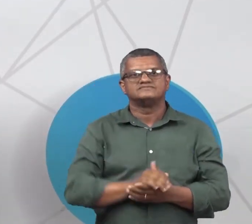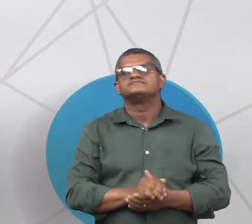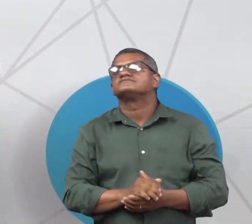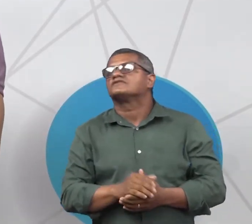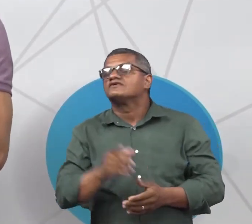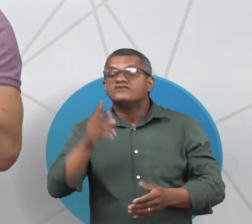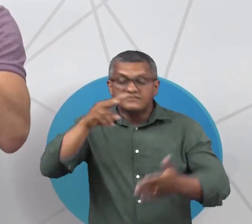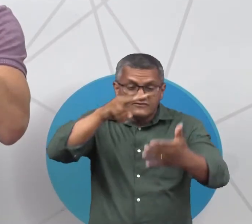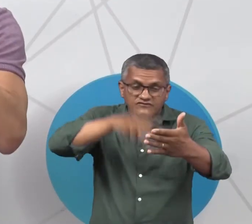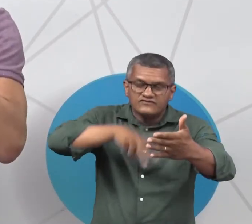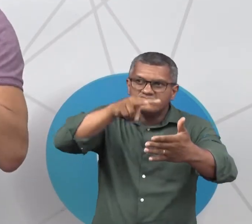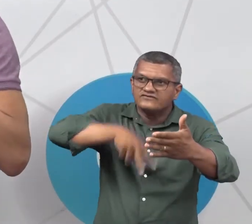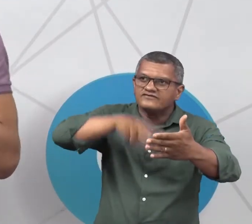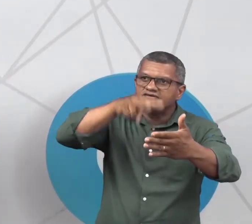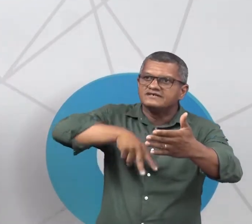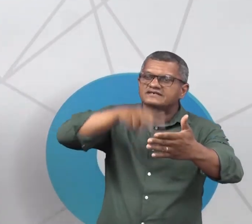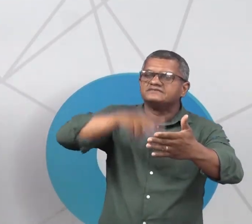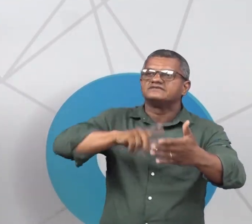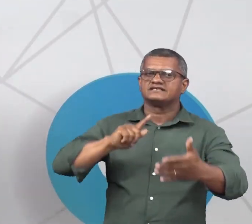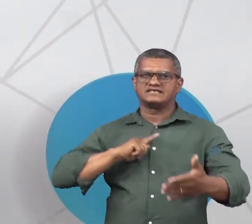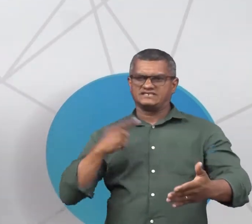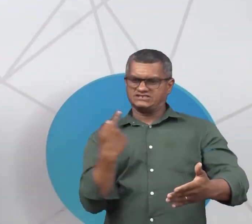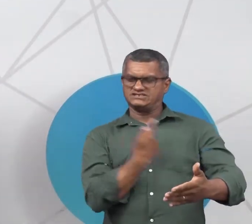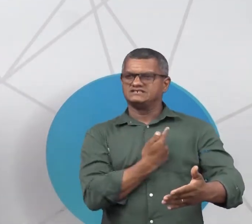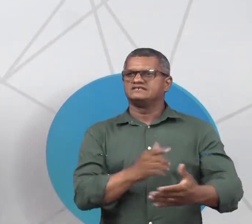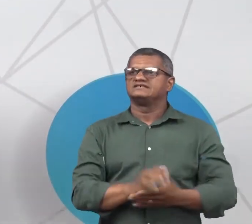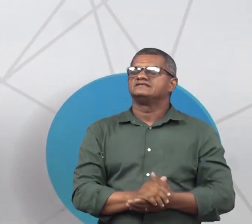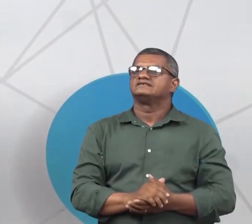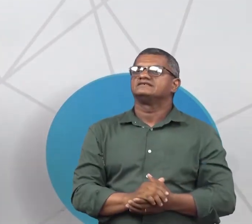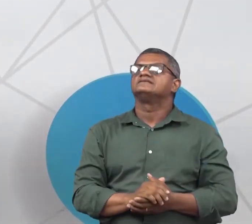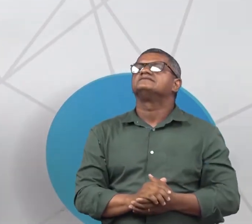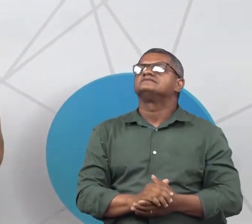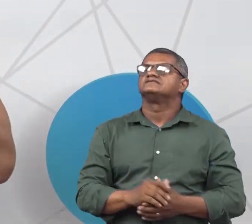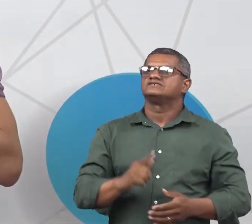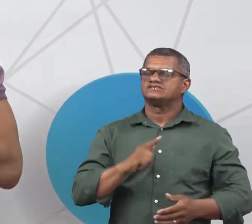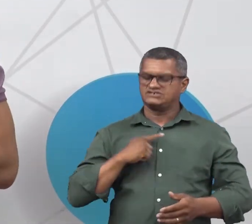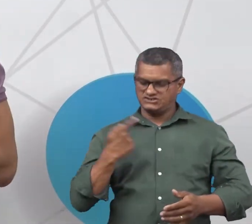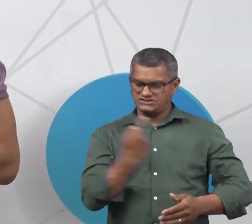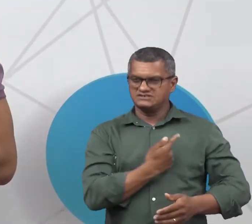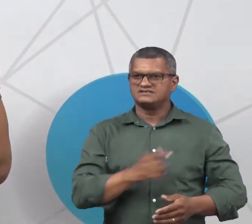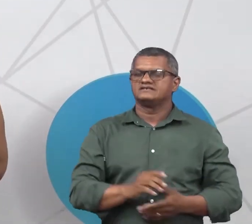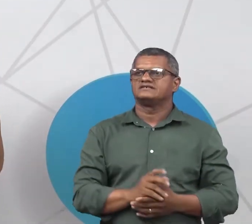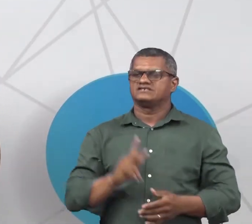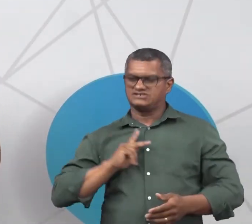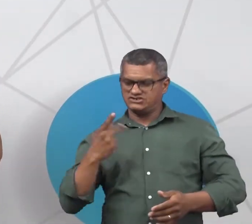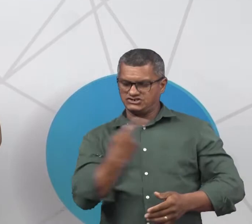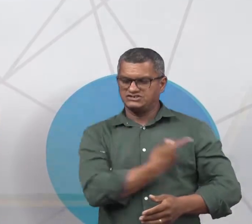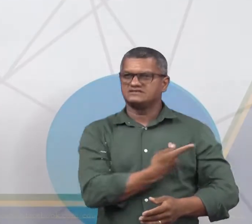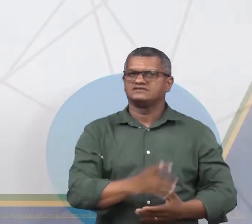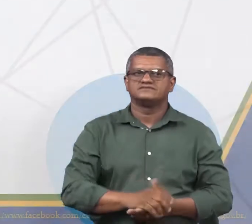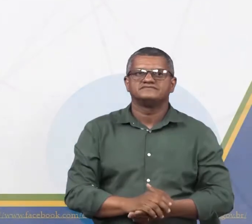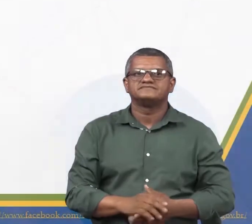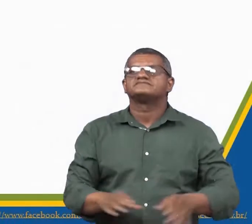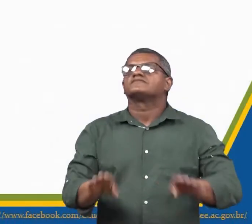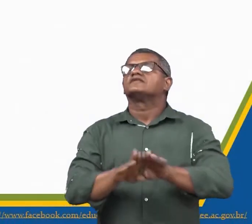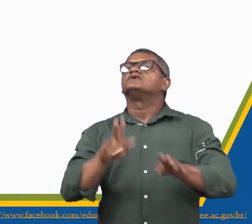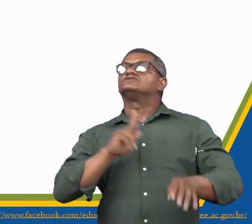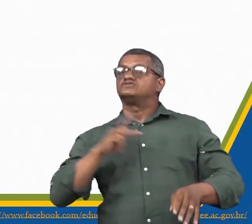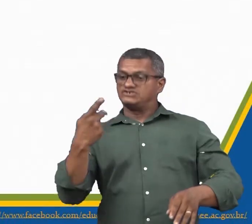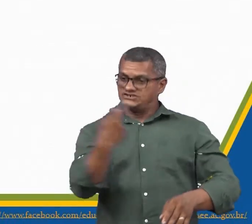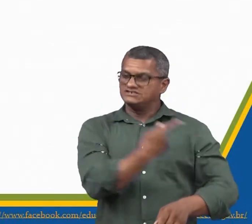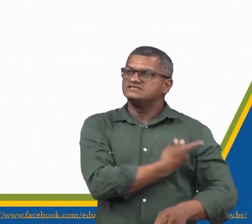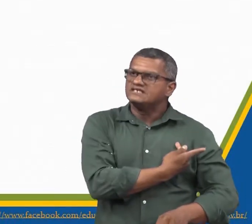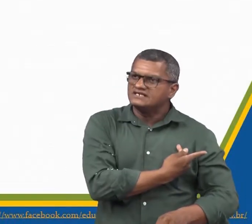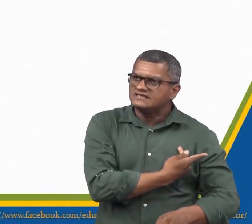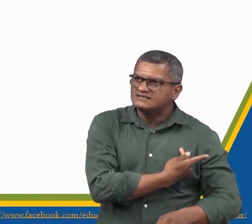leitura atentamente do que está escrito em nossa projeção e que em casa você está visualizando. Gênero é